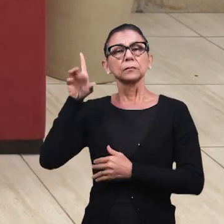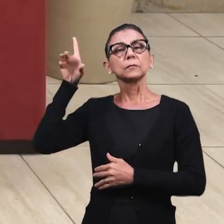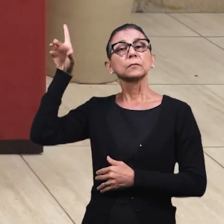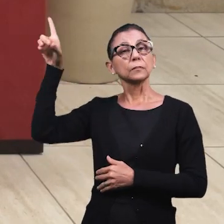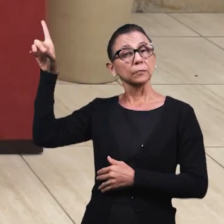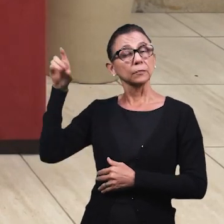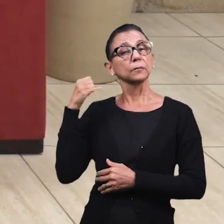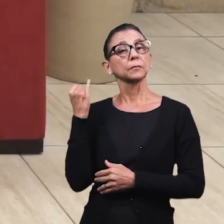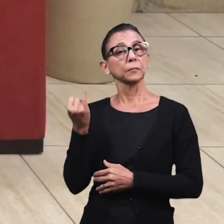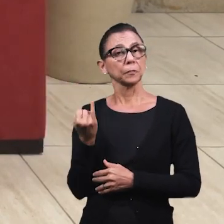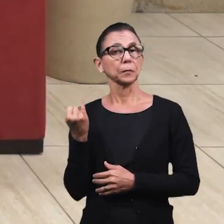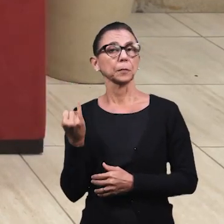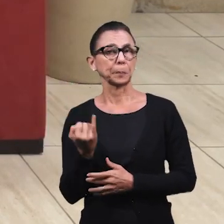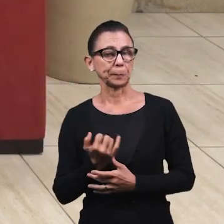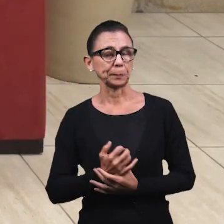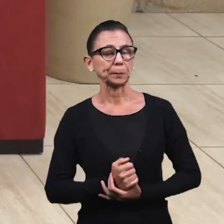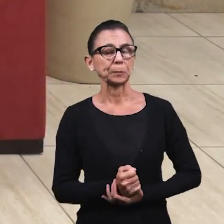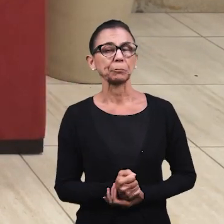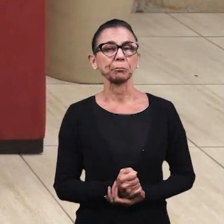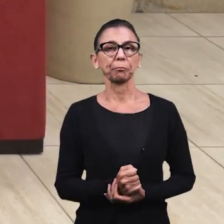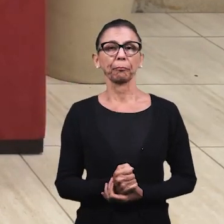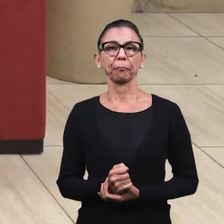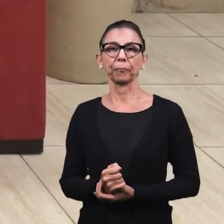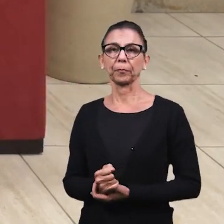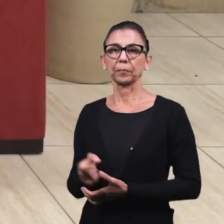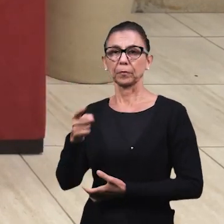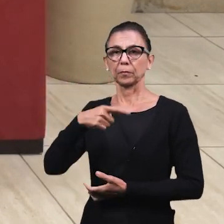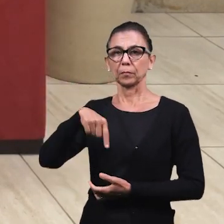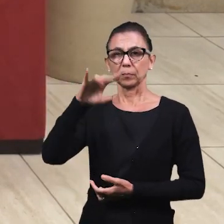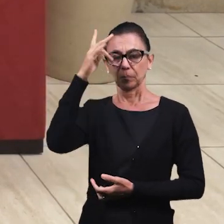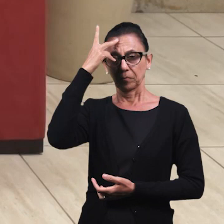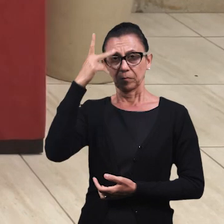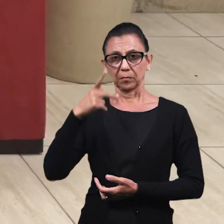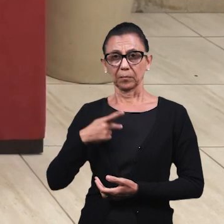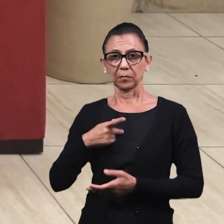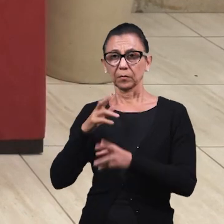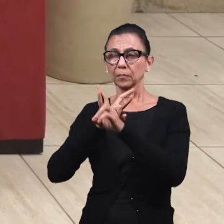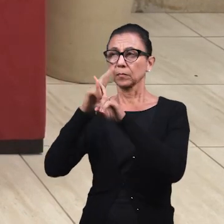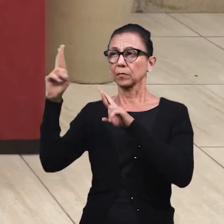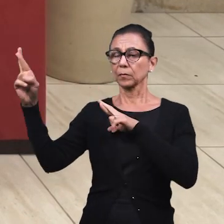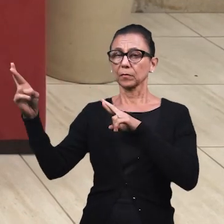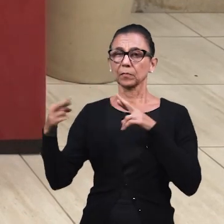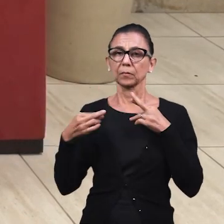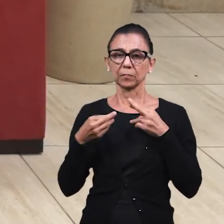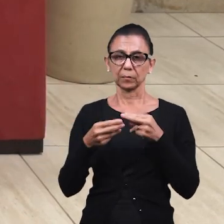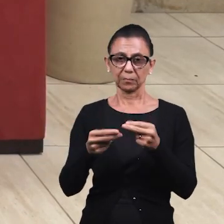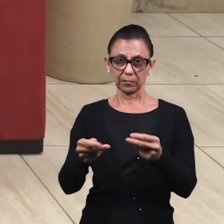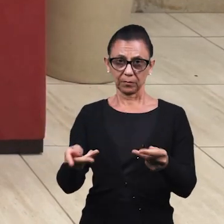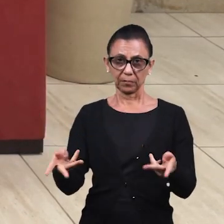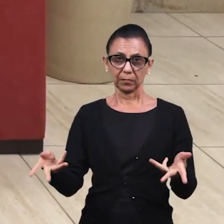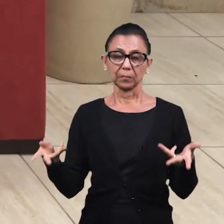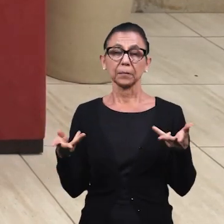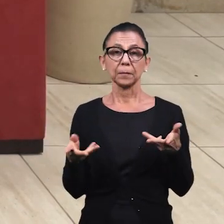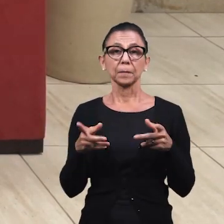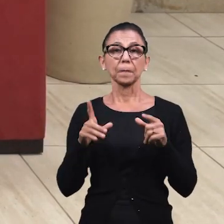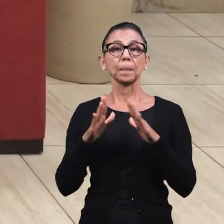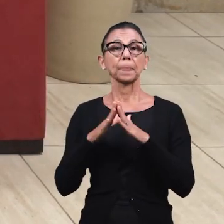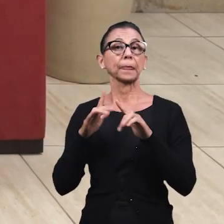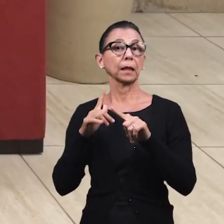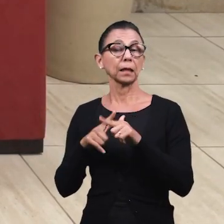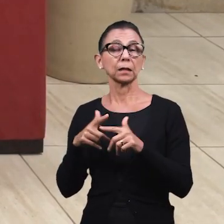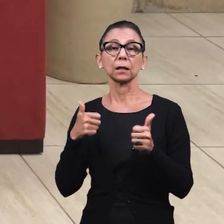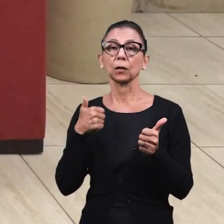Walter. Isso é importantíssimo. O homem hoje perdeu essa relação, mas a igreja do Senhor ela tem